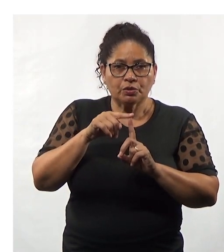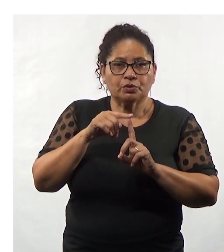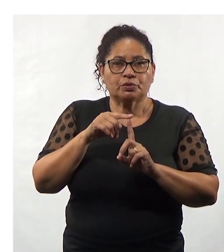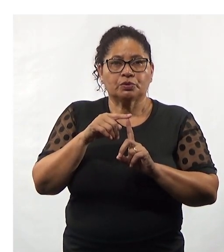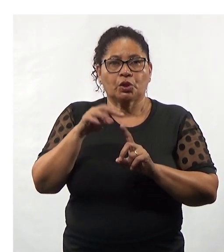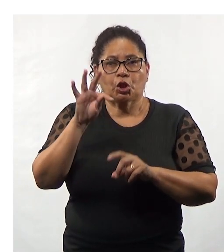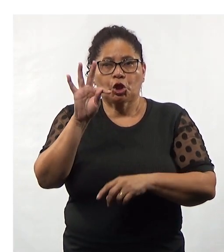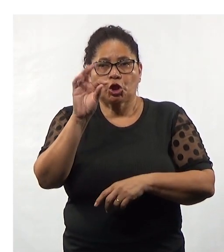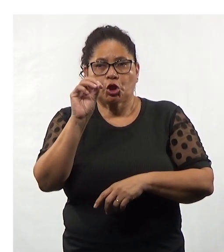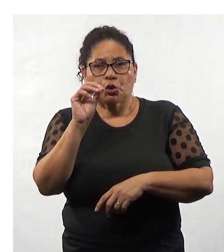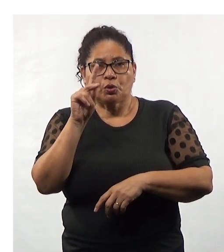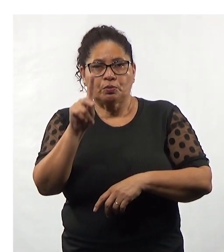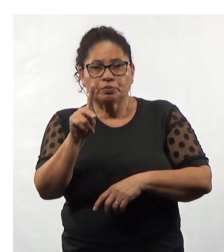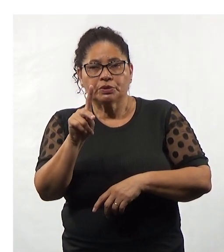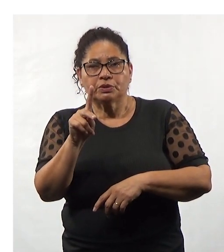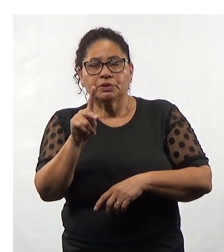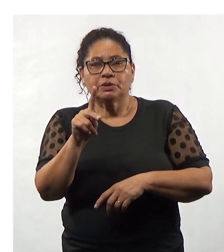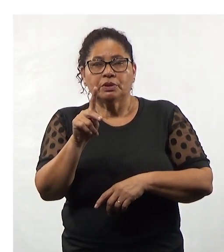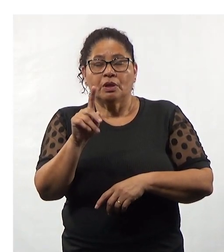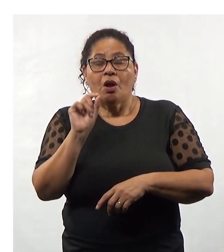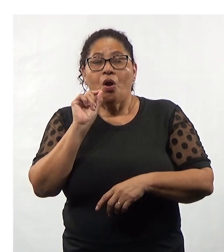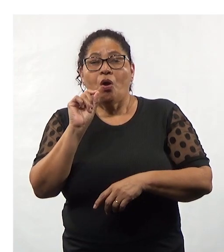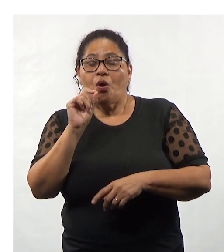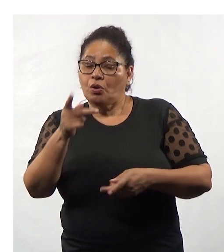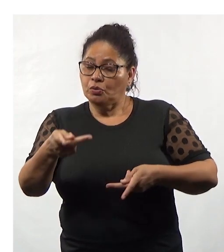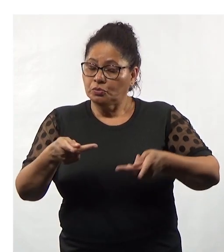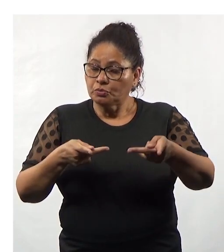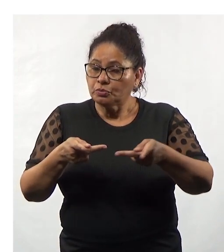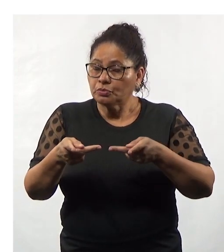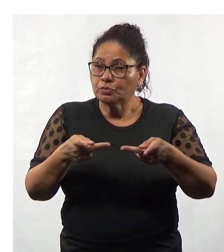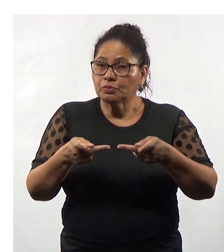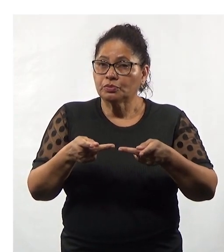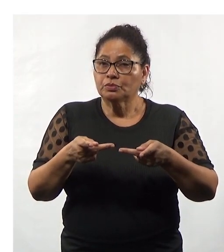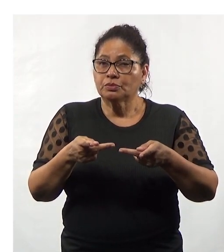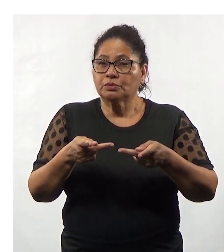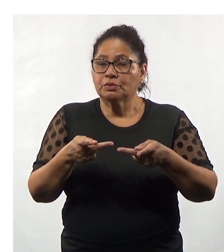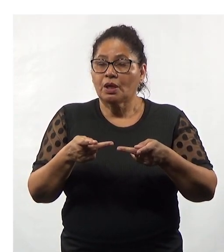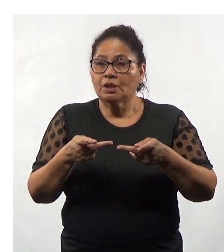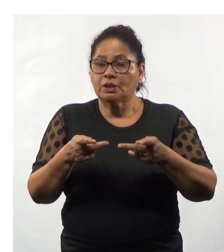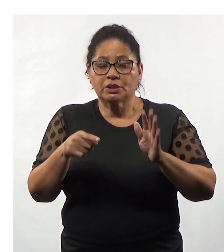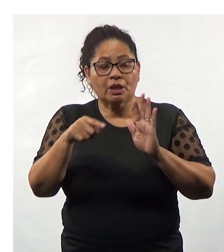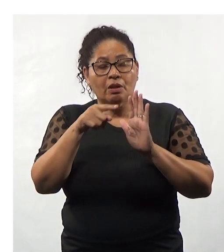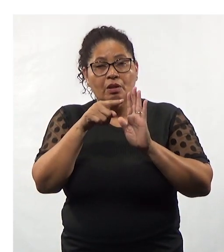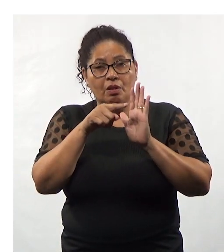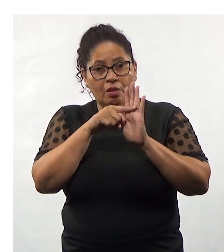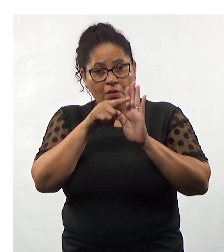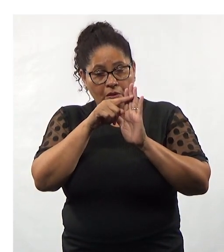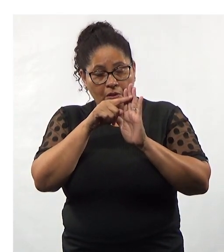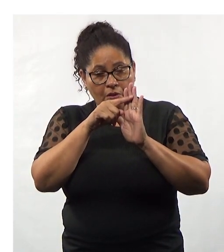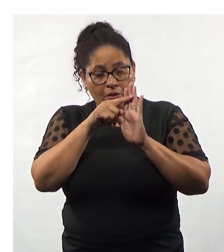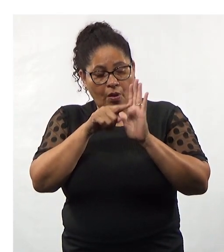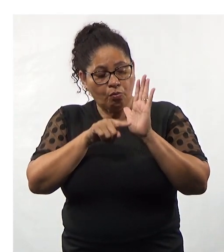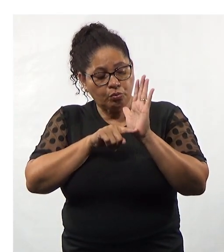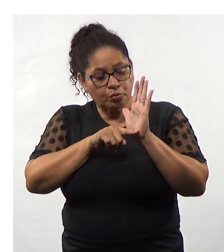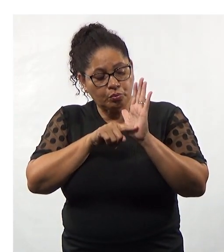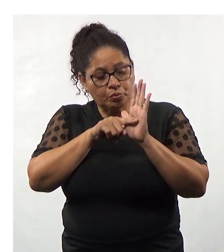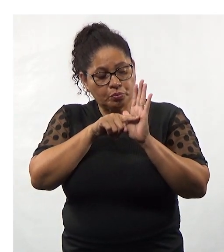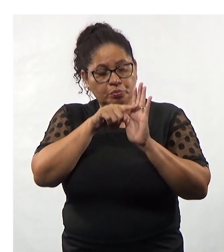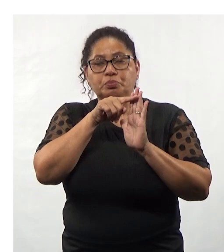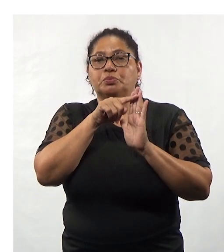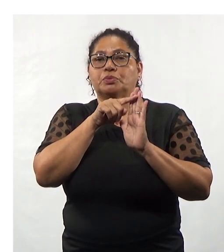é a mesma coisa que dizer, olha, os projetos estão sendo emanados de cima para baixo,